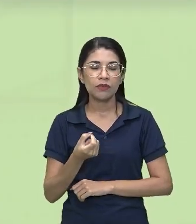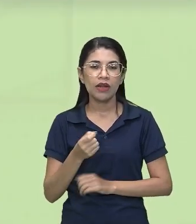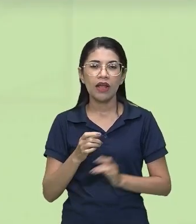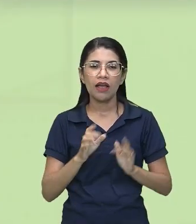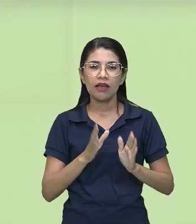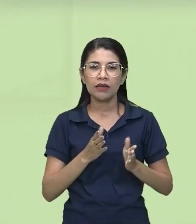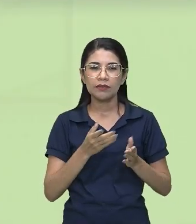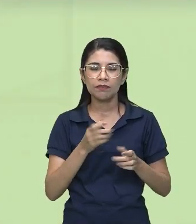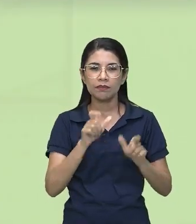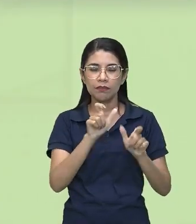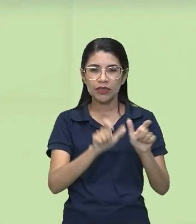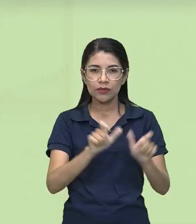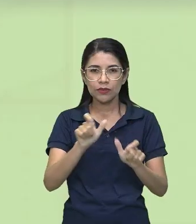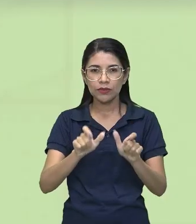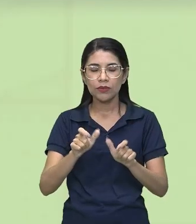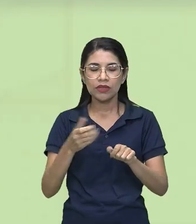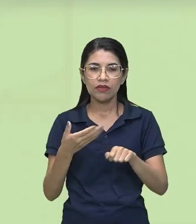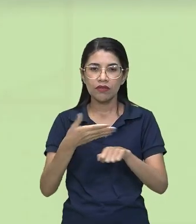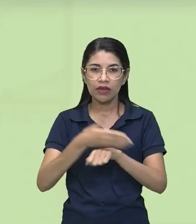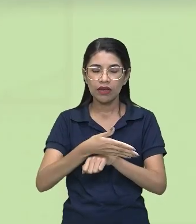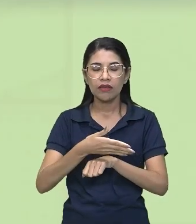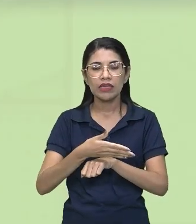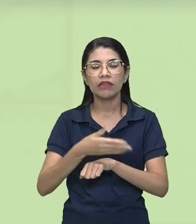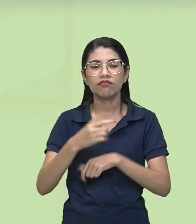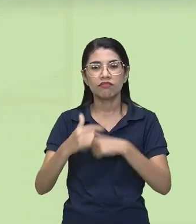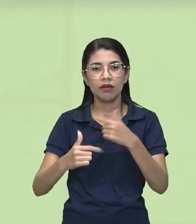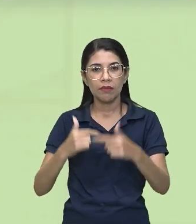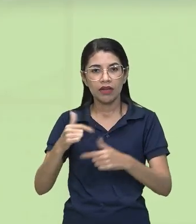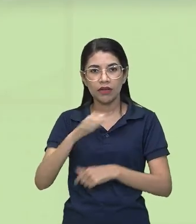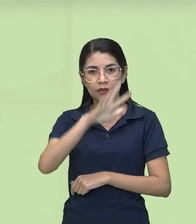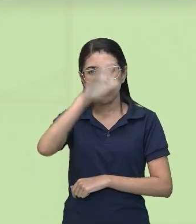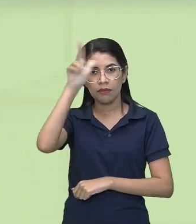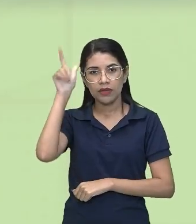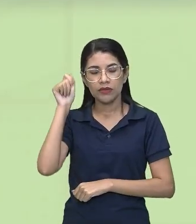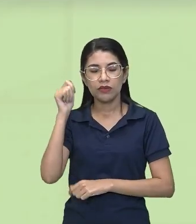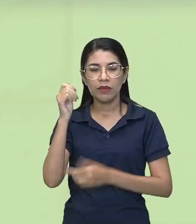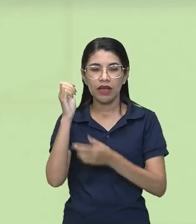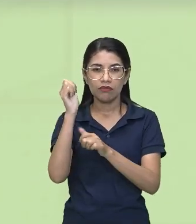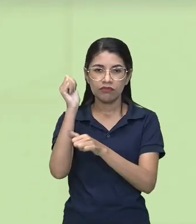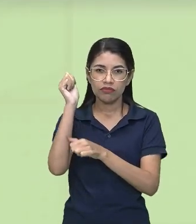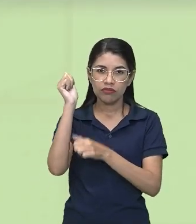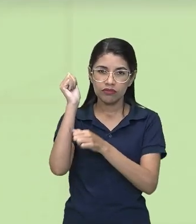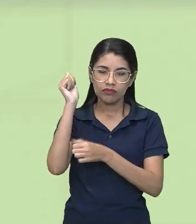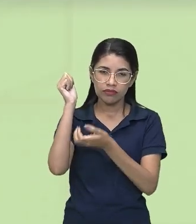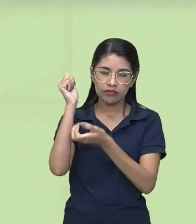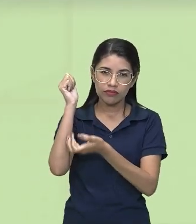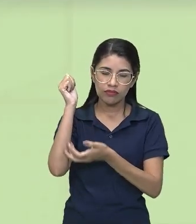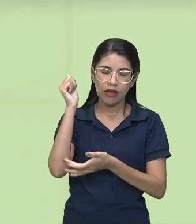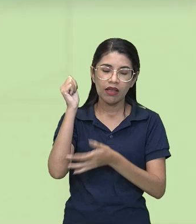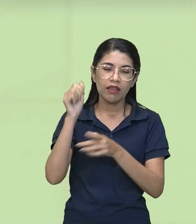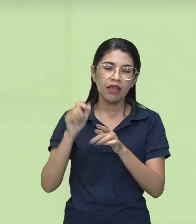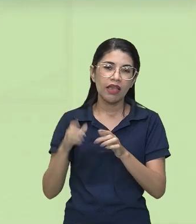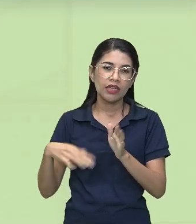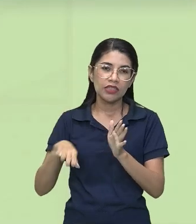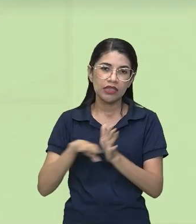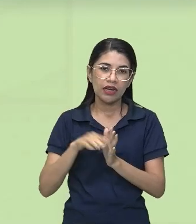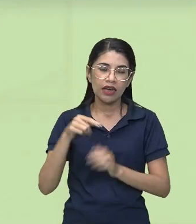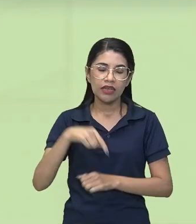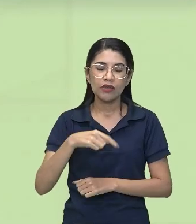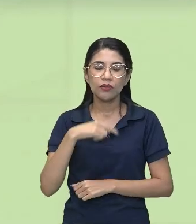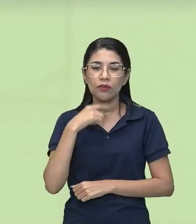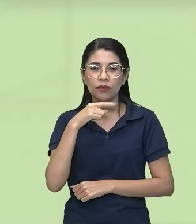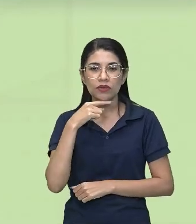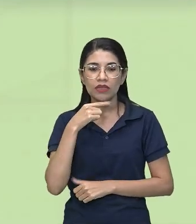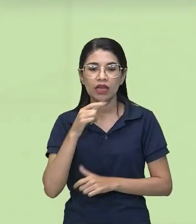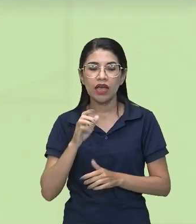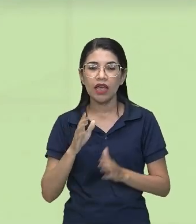hóspede, para as pessoas que vinham para cá trabalhar na extração do látex da borracha. Elas vinham para cá, não tinham um local